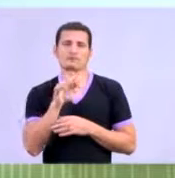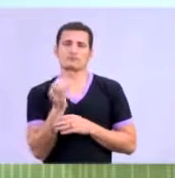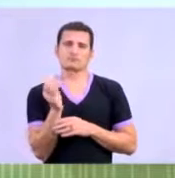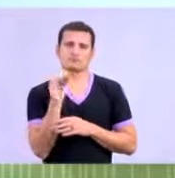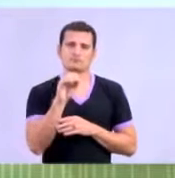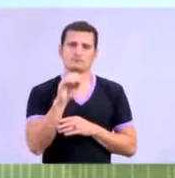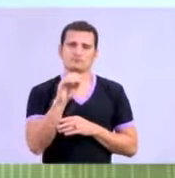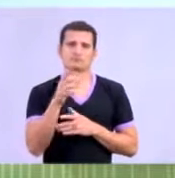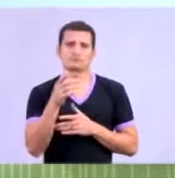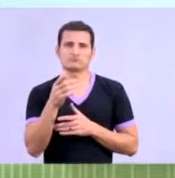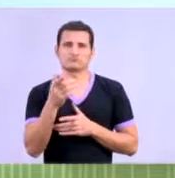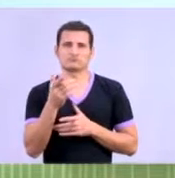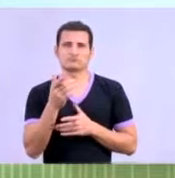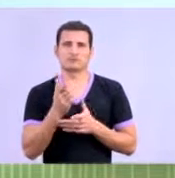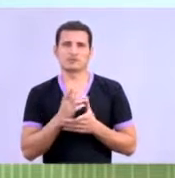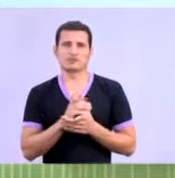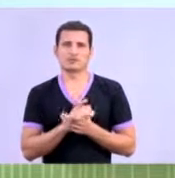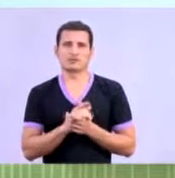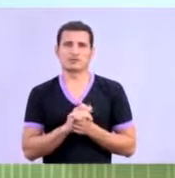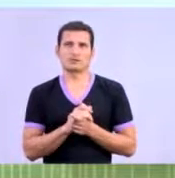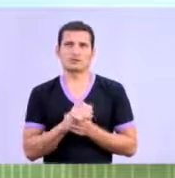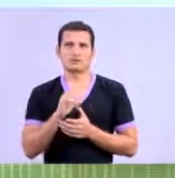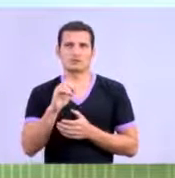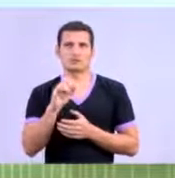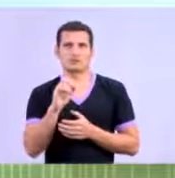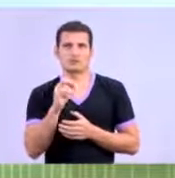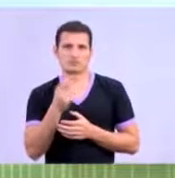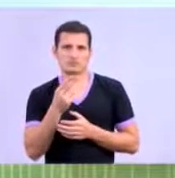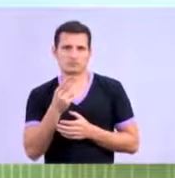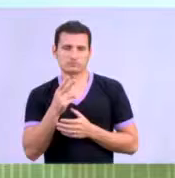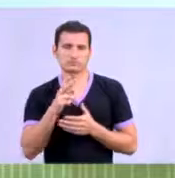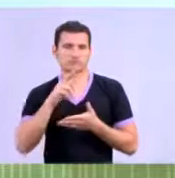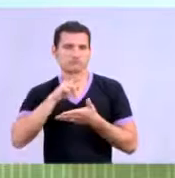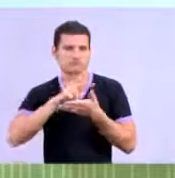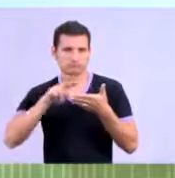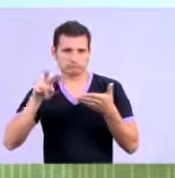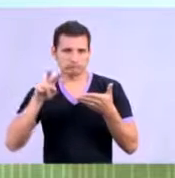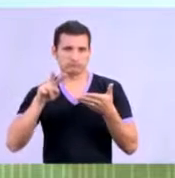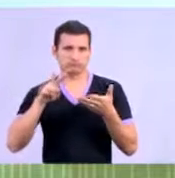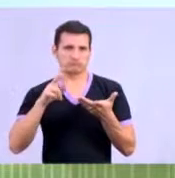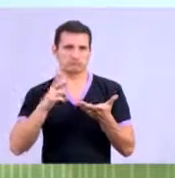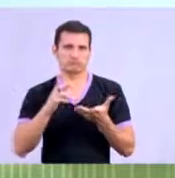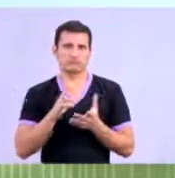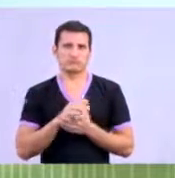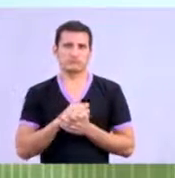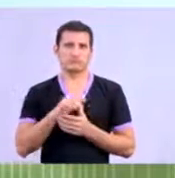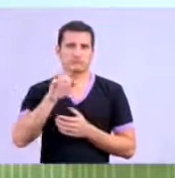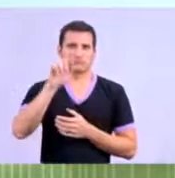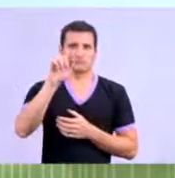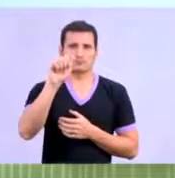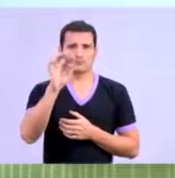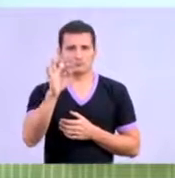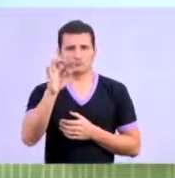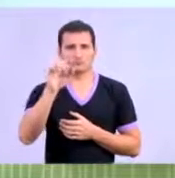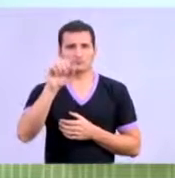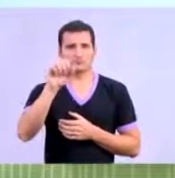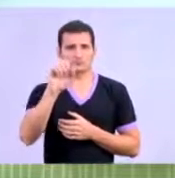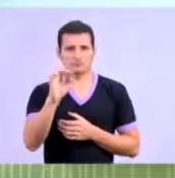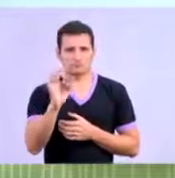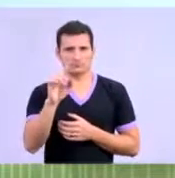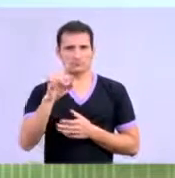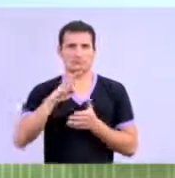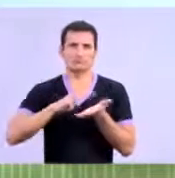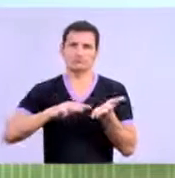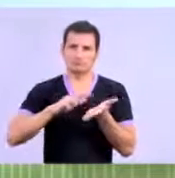um atributo ou ler um valor de um atributo. O get e o set são